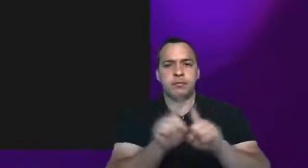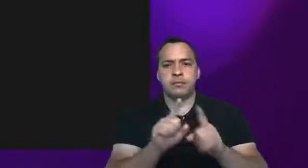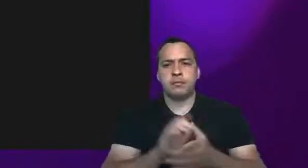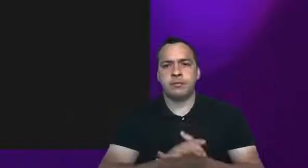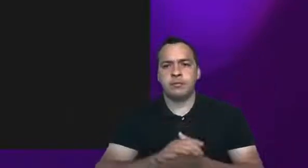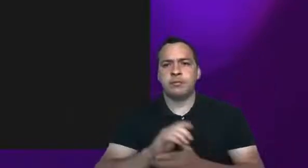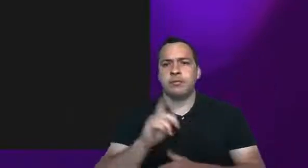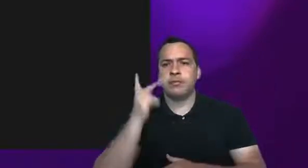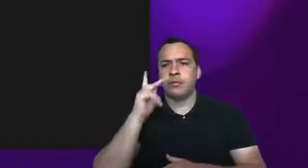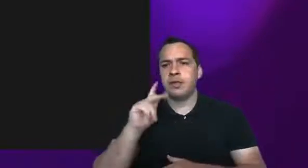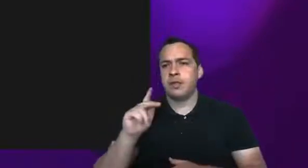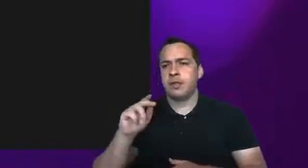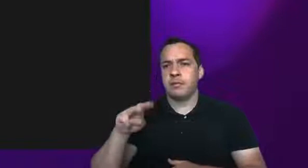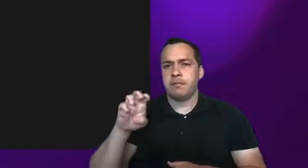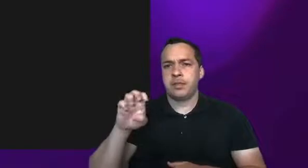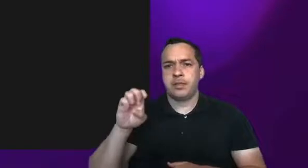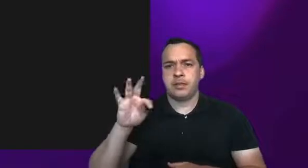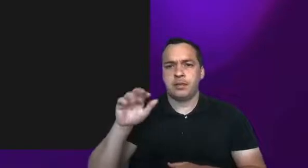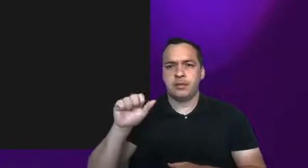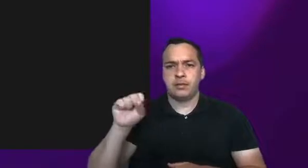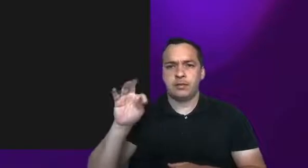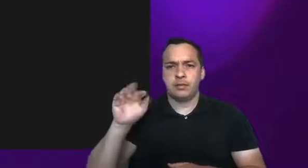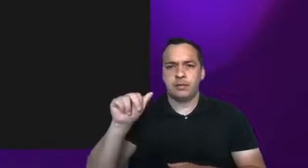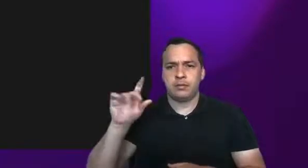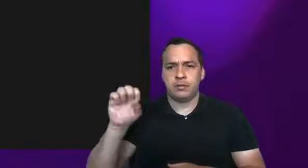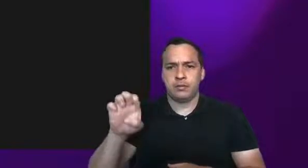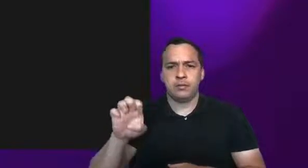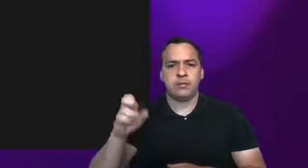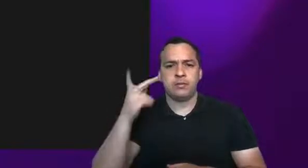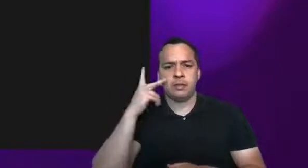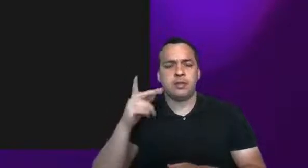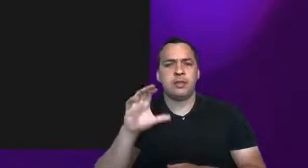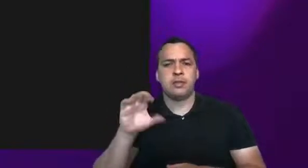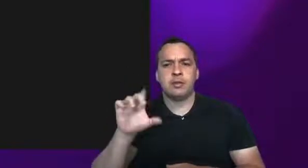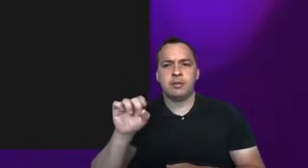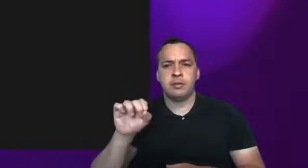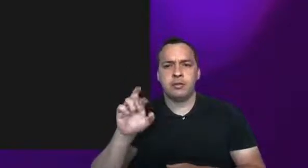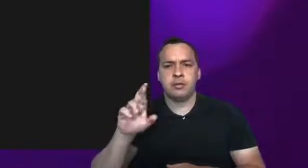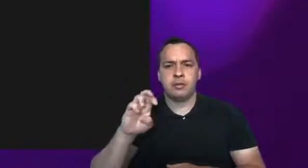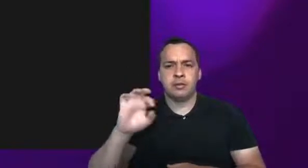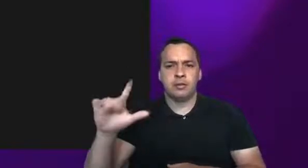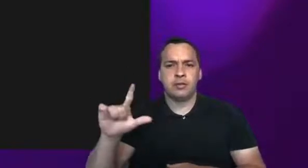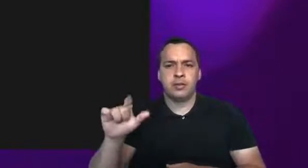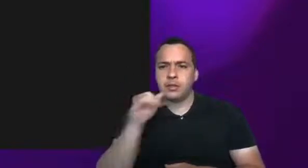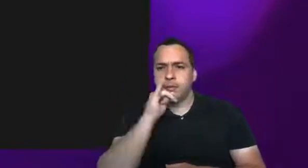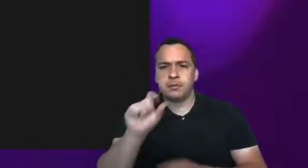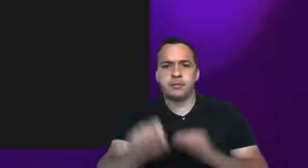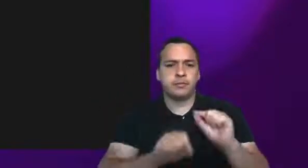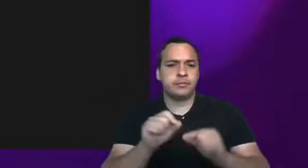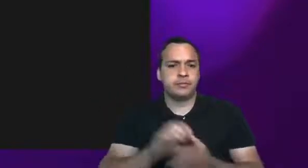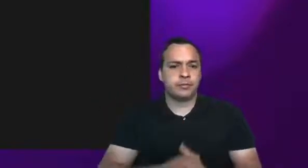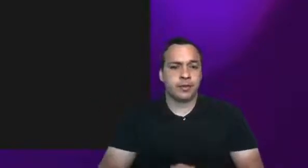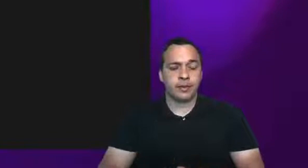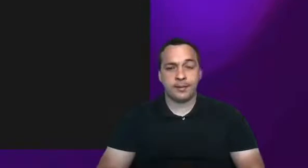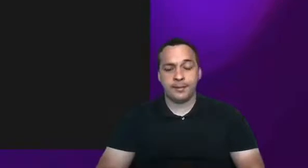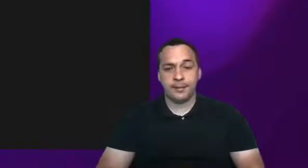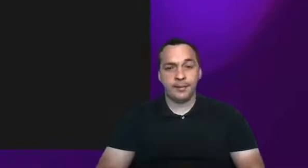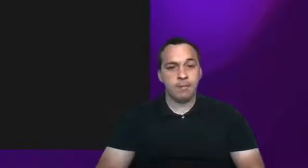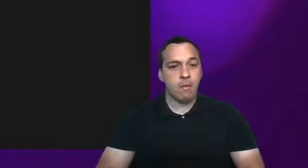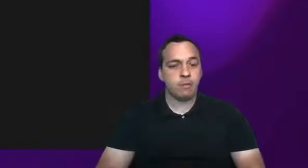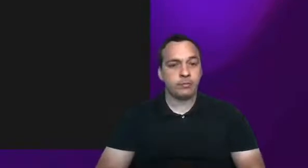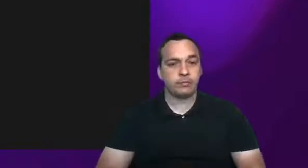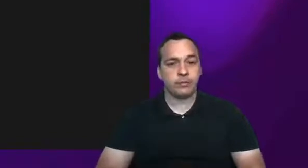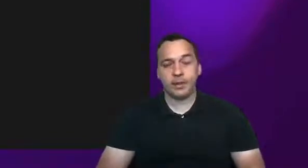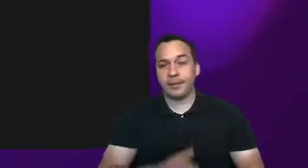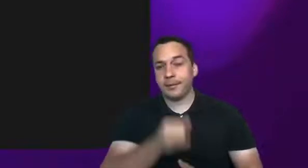metástase coloretal, nós temos uma situação diferente no colangiocarcinoma. Então, acho que essa é uma primeira